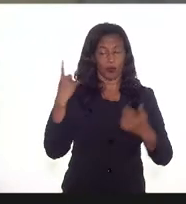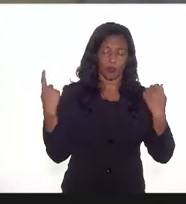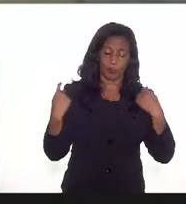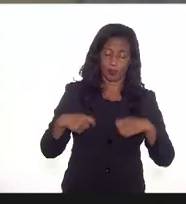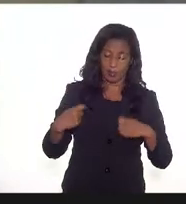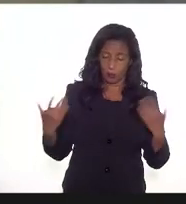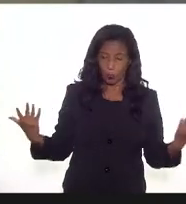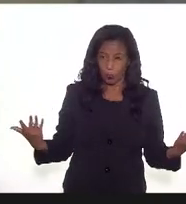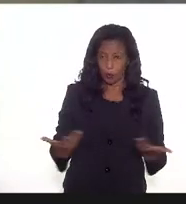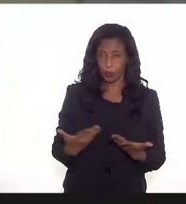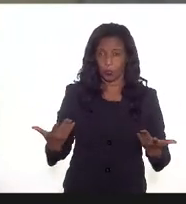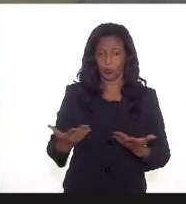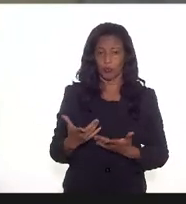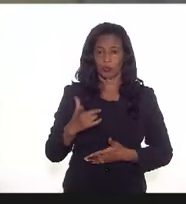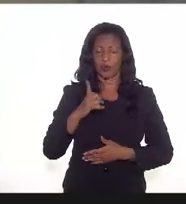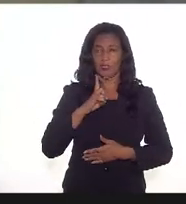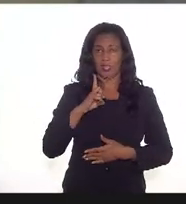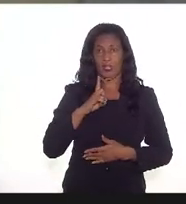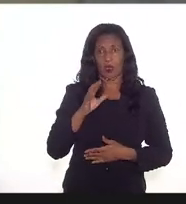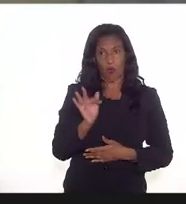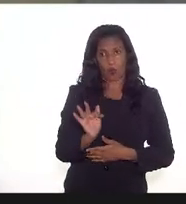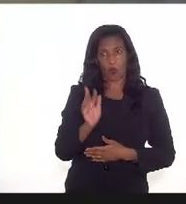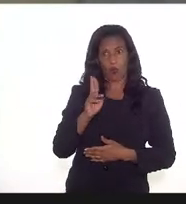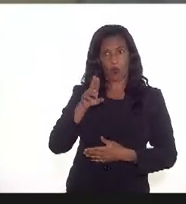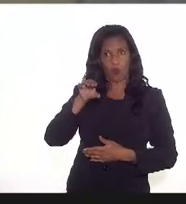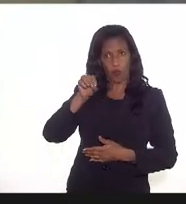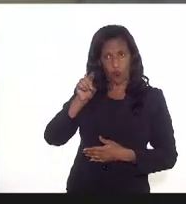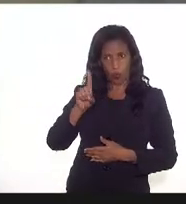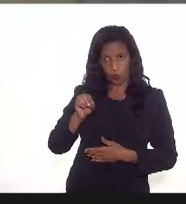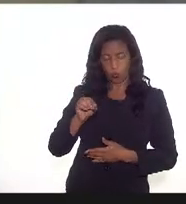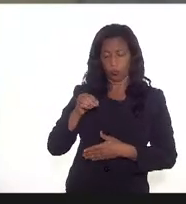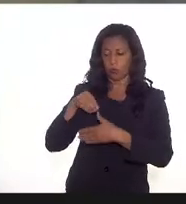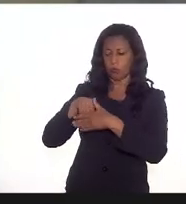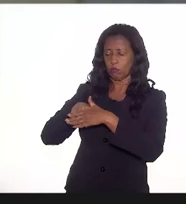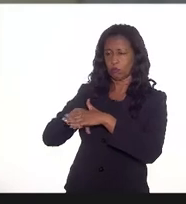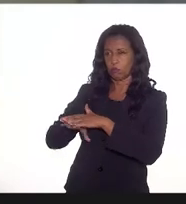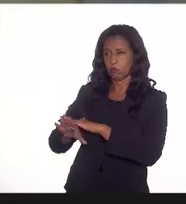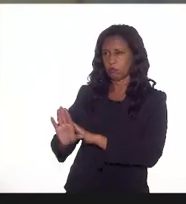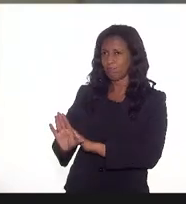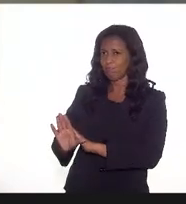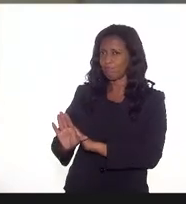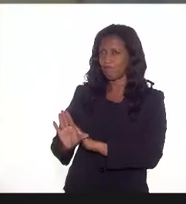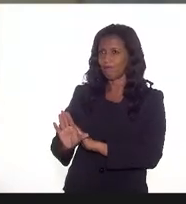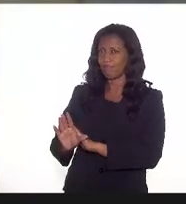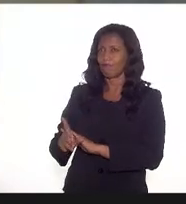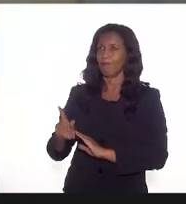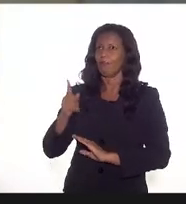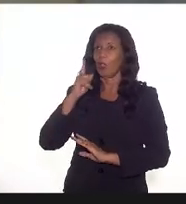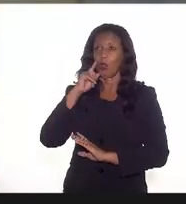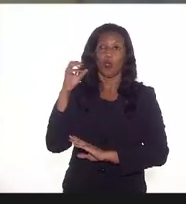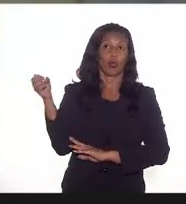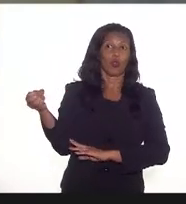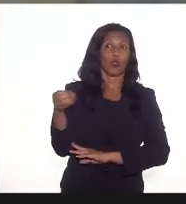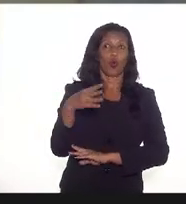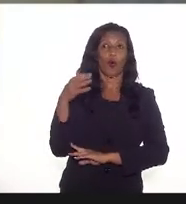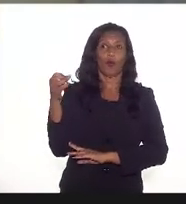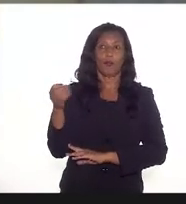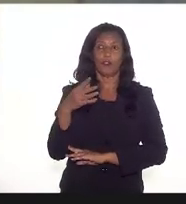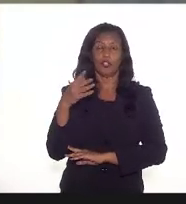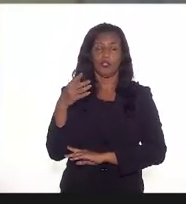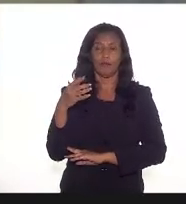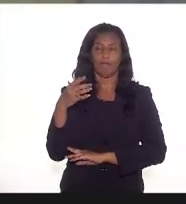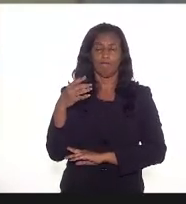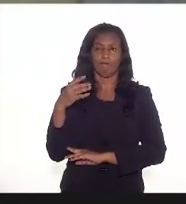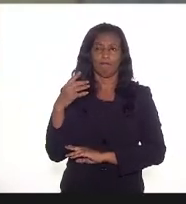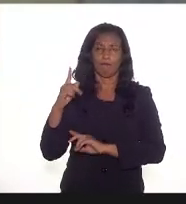necessidade de a gente ter um fundo capitalizado para incrementar novos negócios